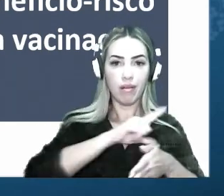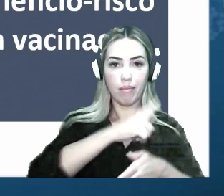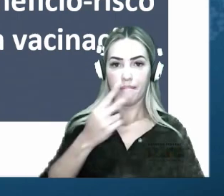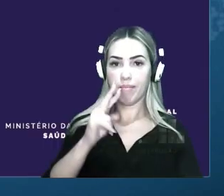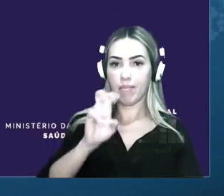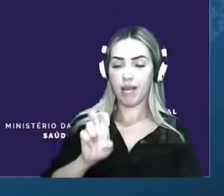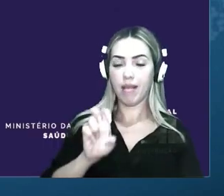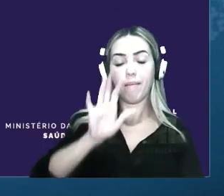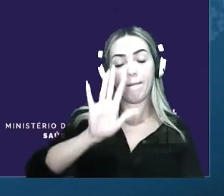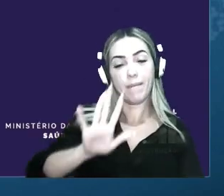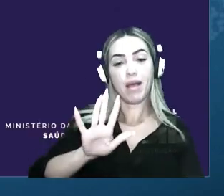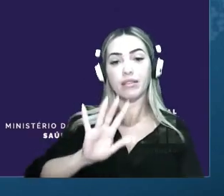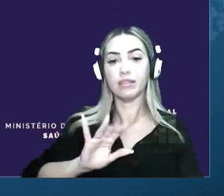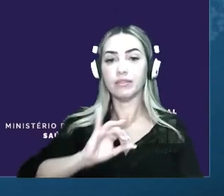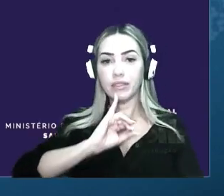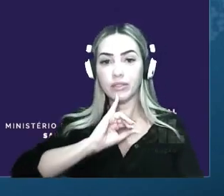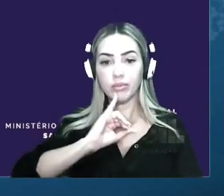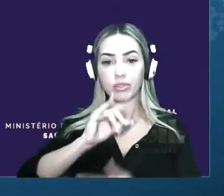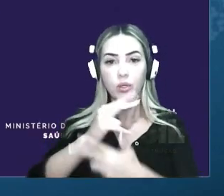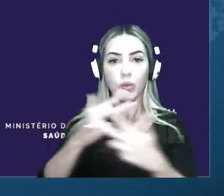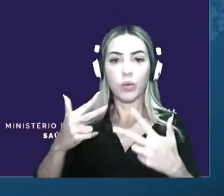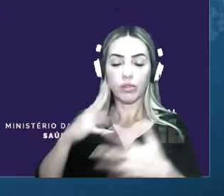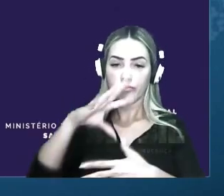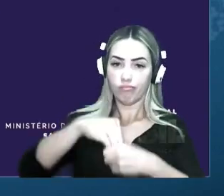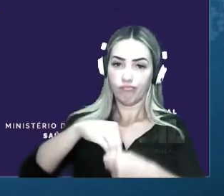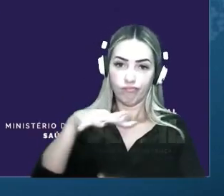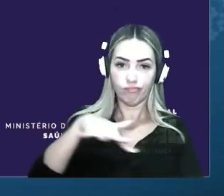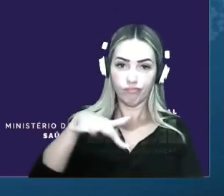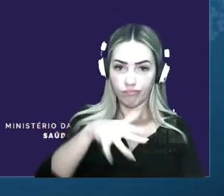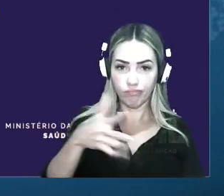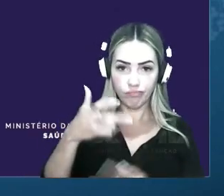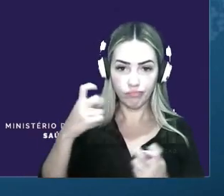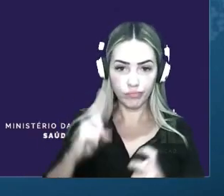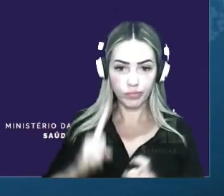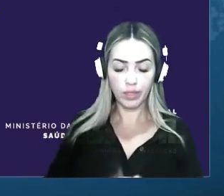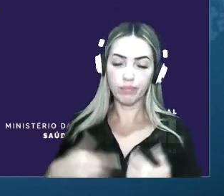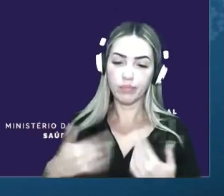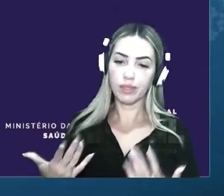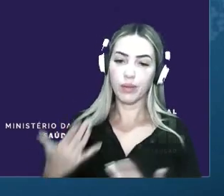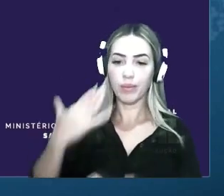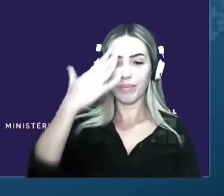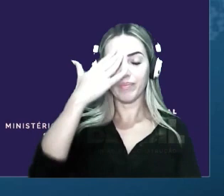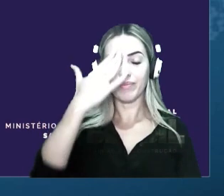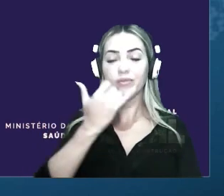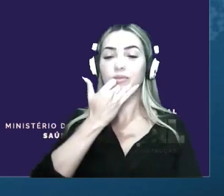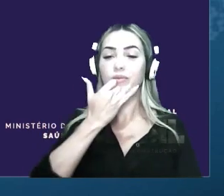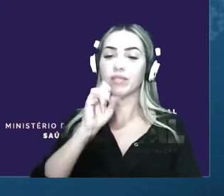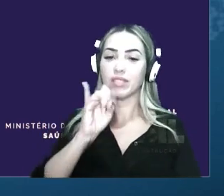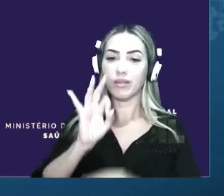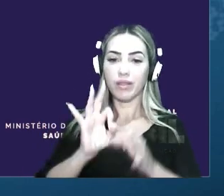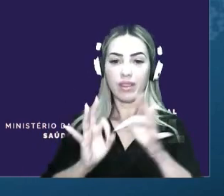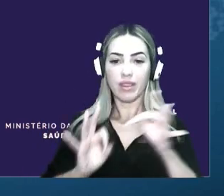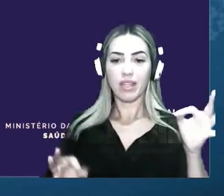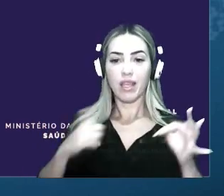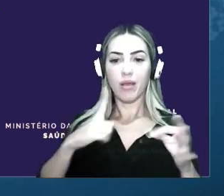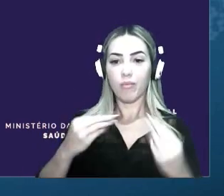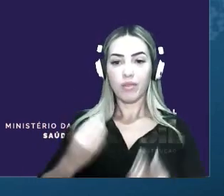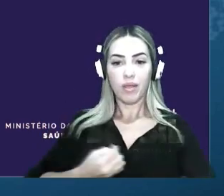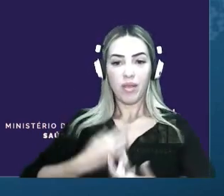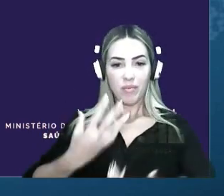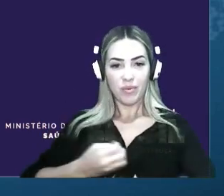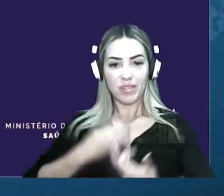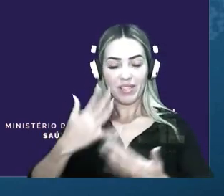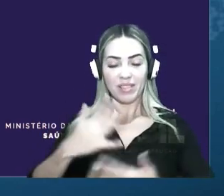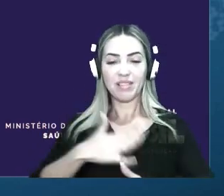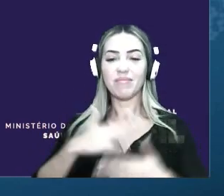enfim, são coisas da conjuntura. Então, é isso. Desculpa se eu me alonguei, eu deposito muita emoção nas minhas